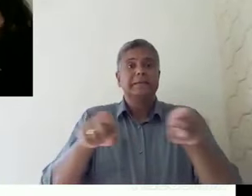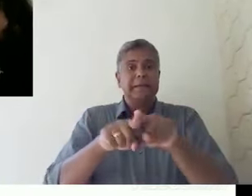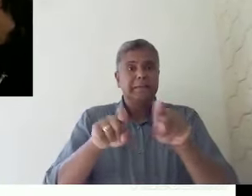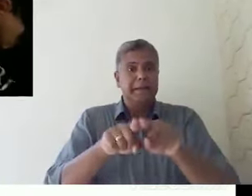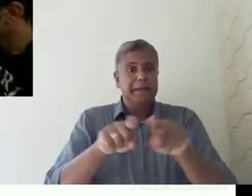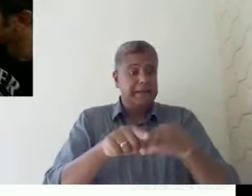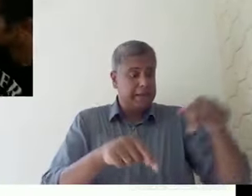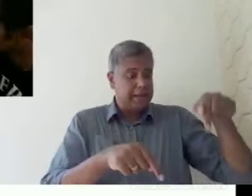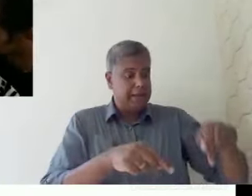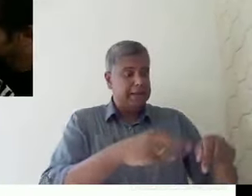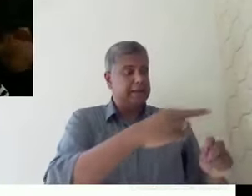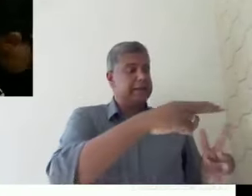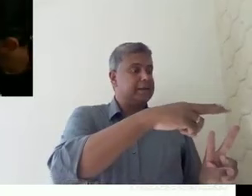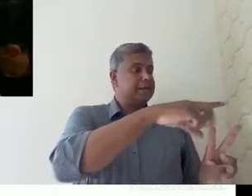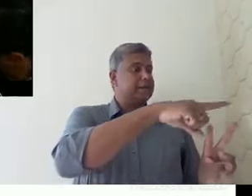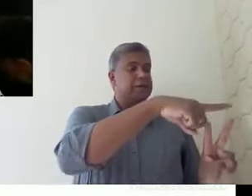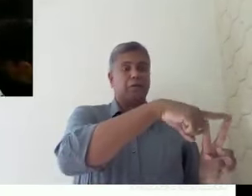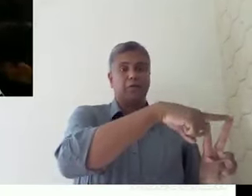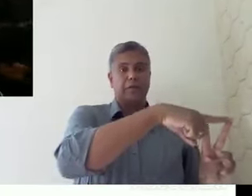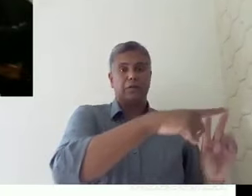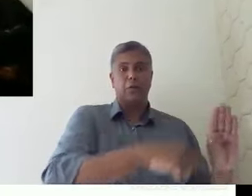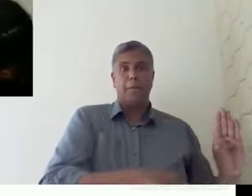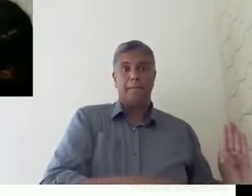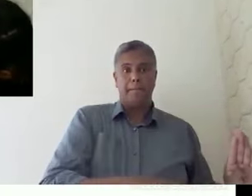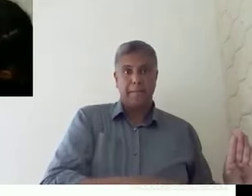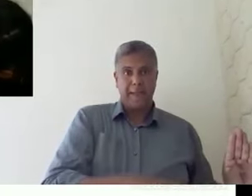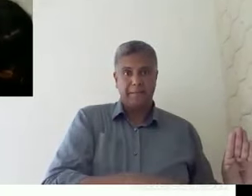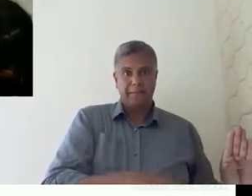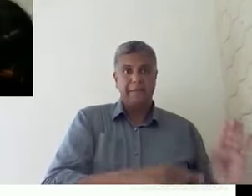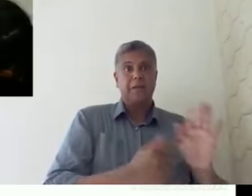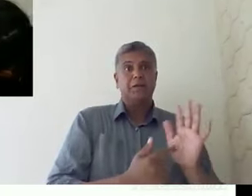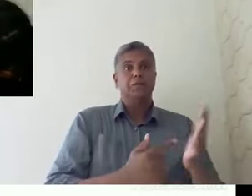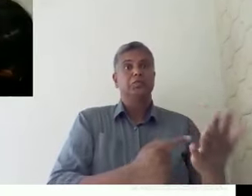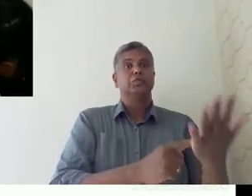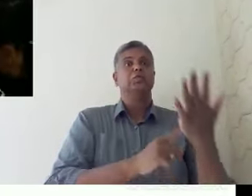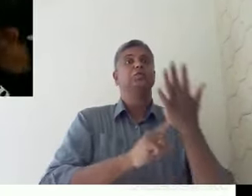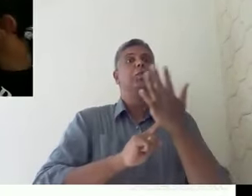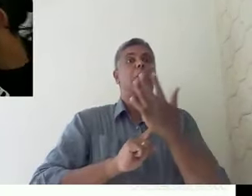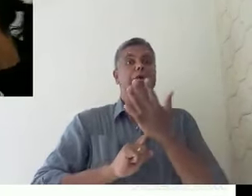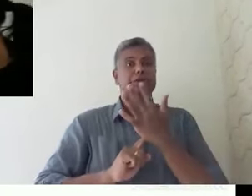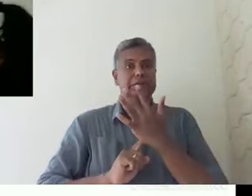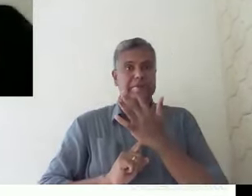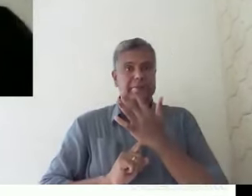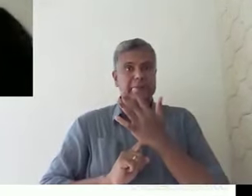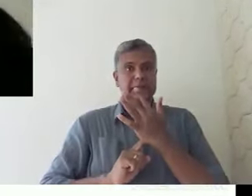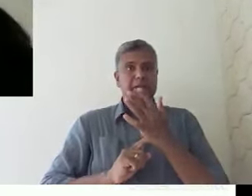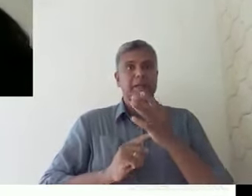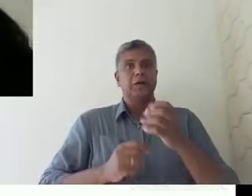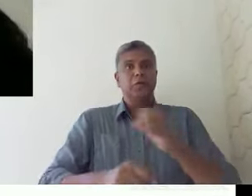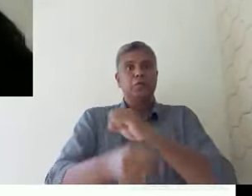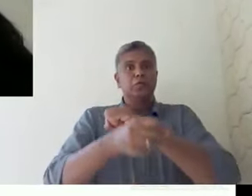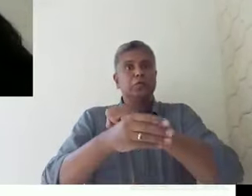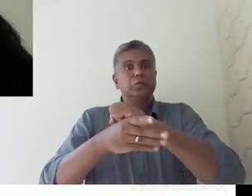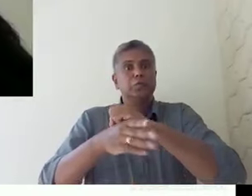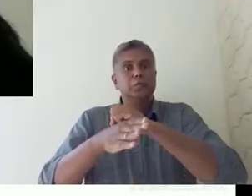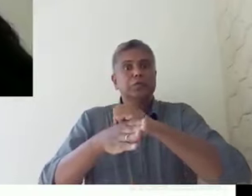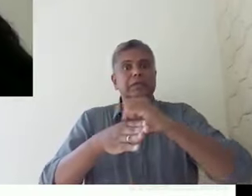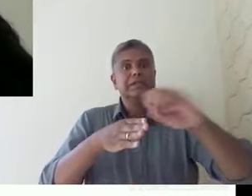por fim, a gente tem que a ponta da flecha nos mostra